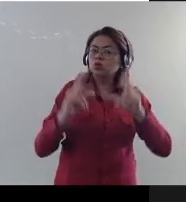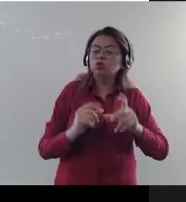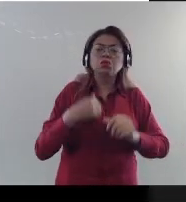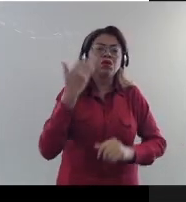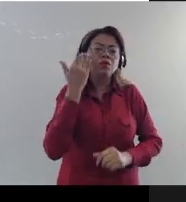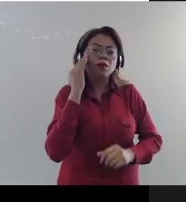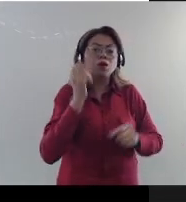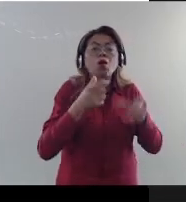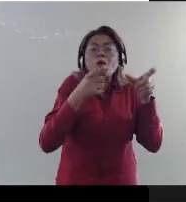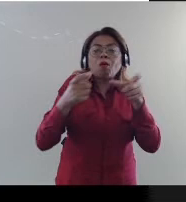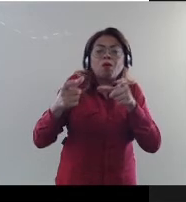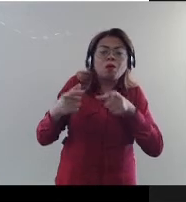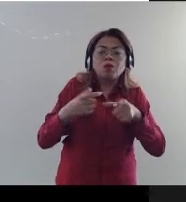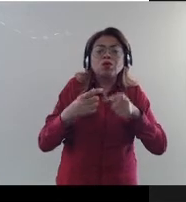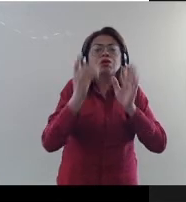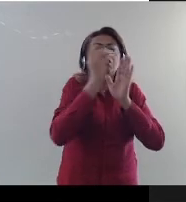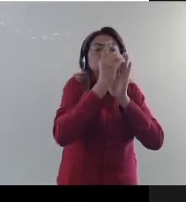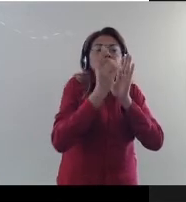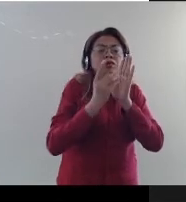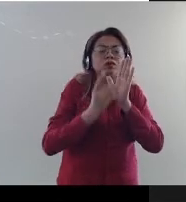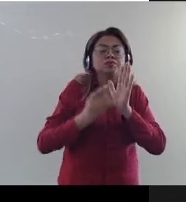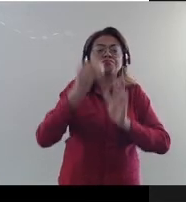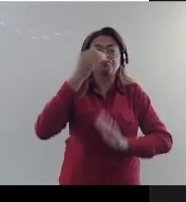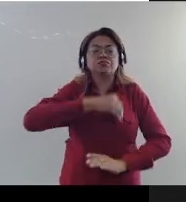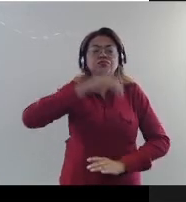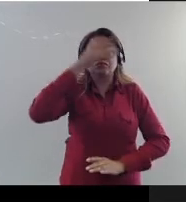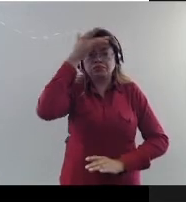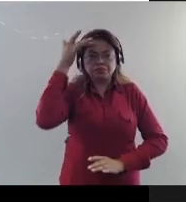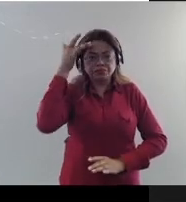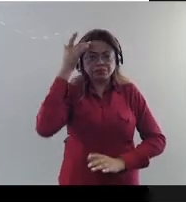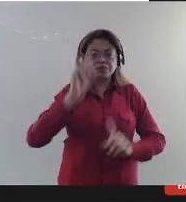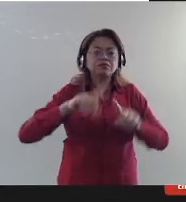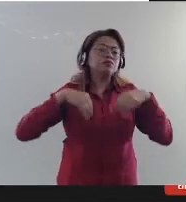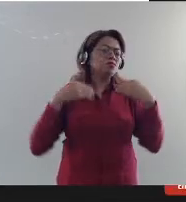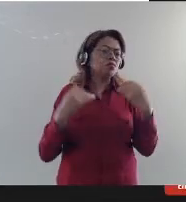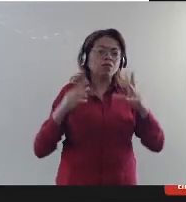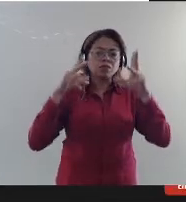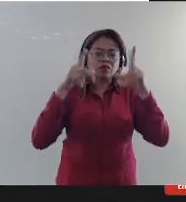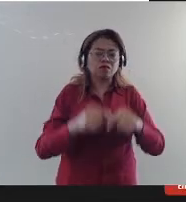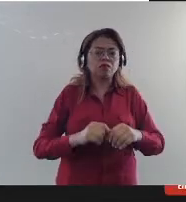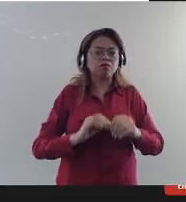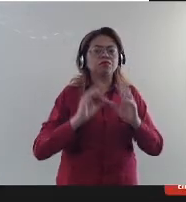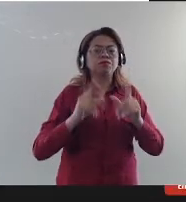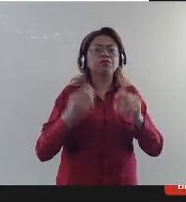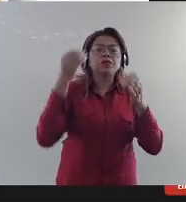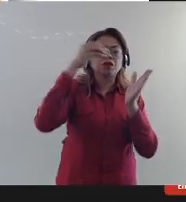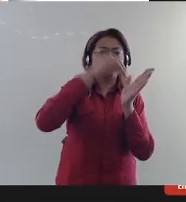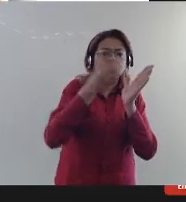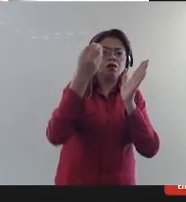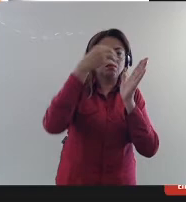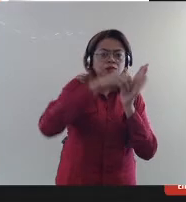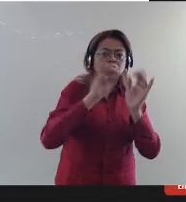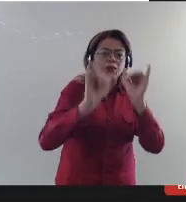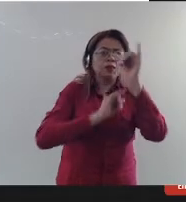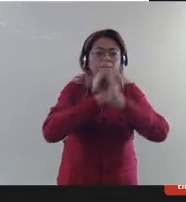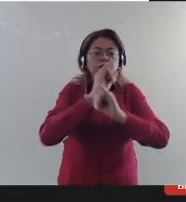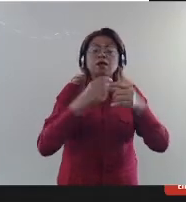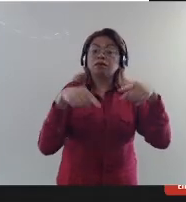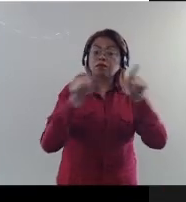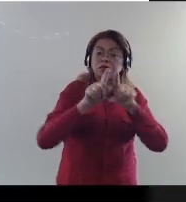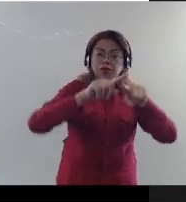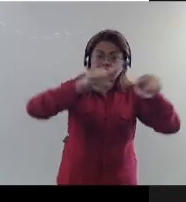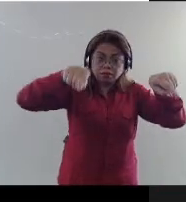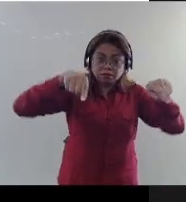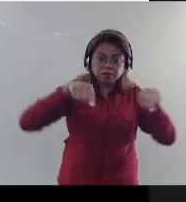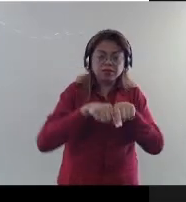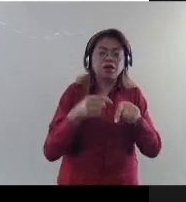né? Satisfazer o artigo 18. Então, tem aí onde tem CPF, onde tem tudo, né? Dentro da rede da empresa, né? As